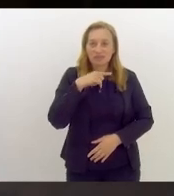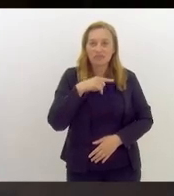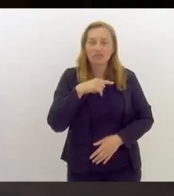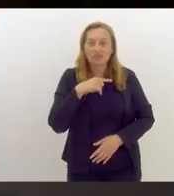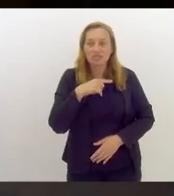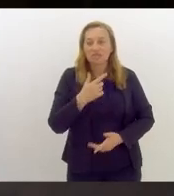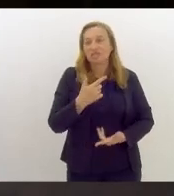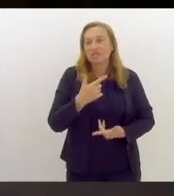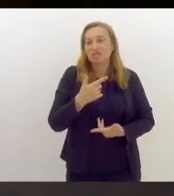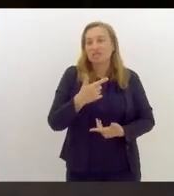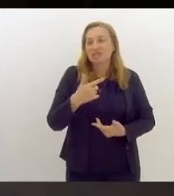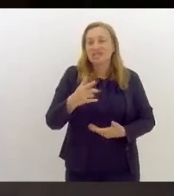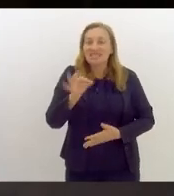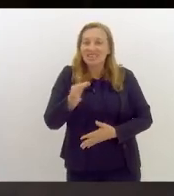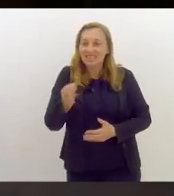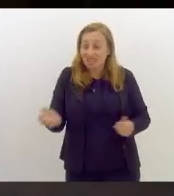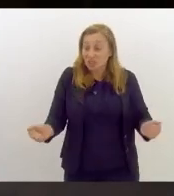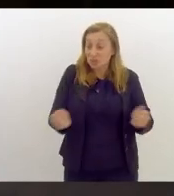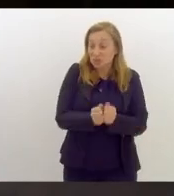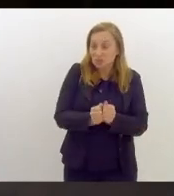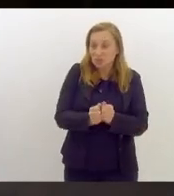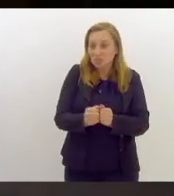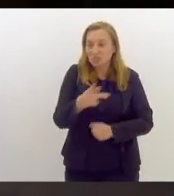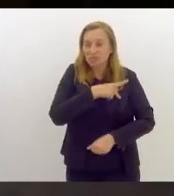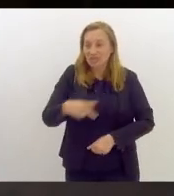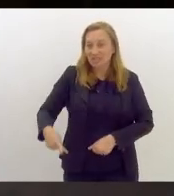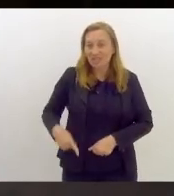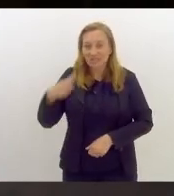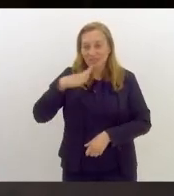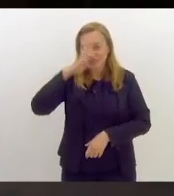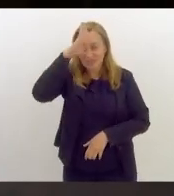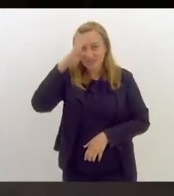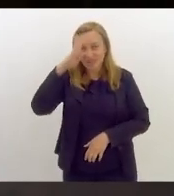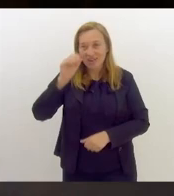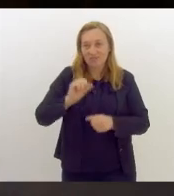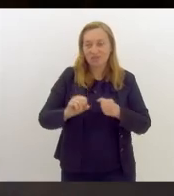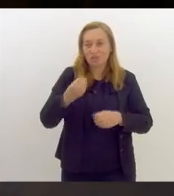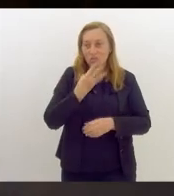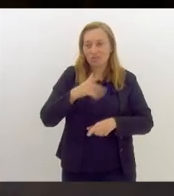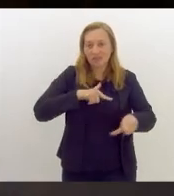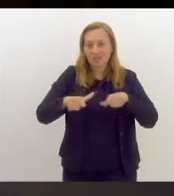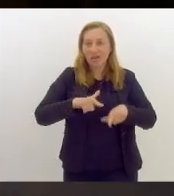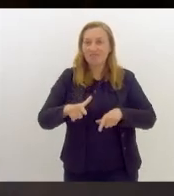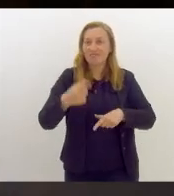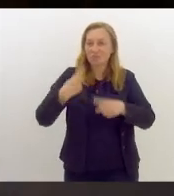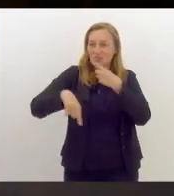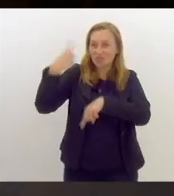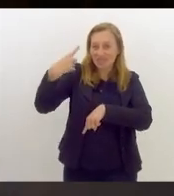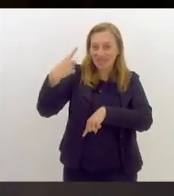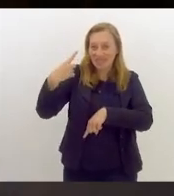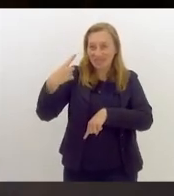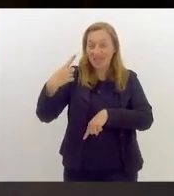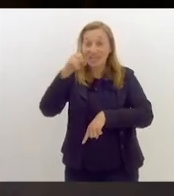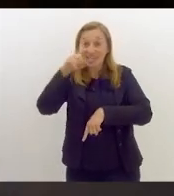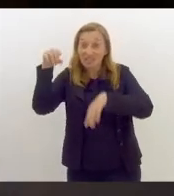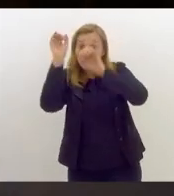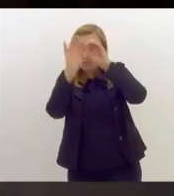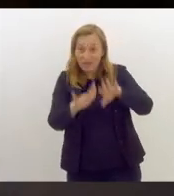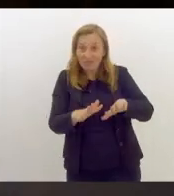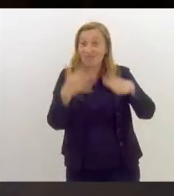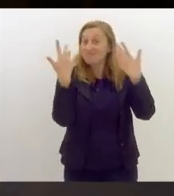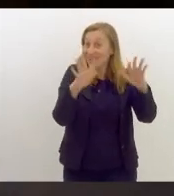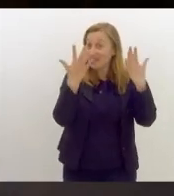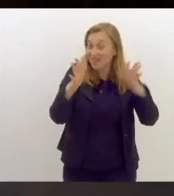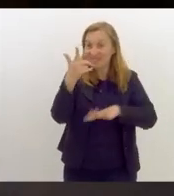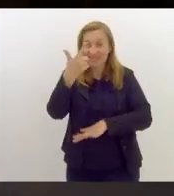com o nosso Presidente Jair Messias bolsonaro então Parabéns sucesso que Deus te abençoe e parabéns mais